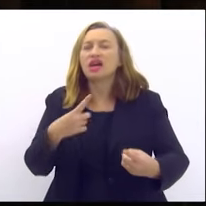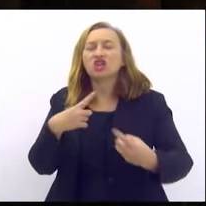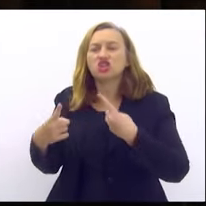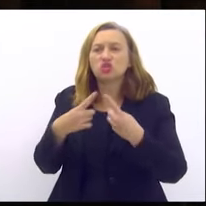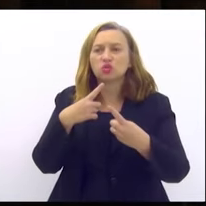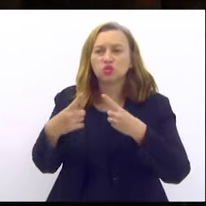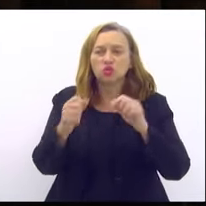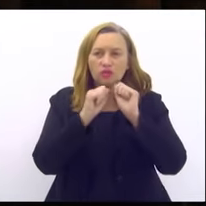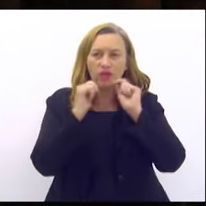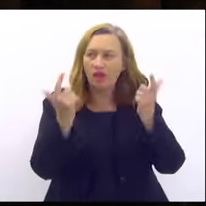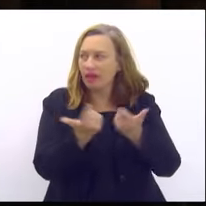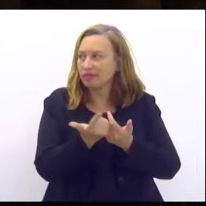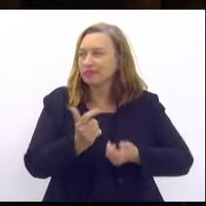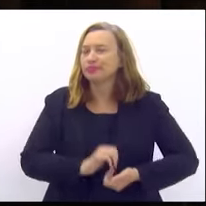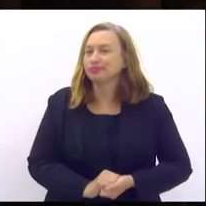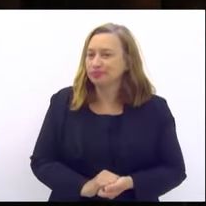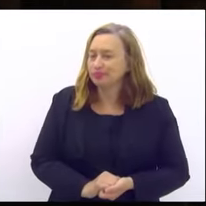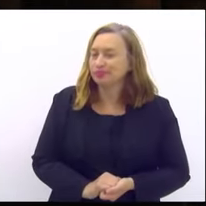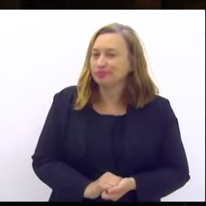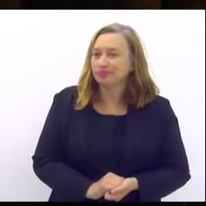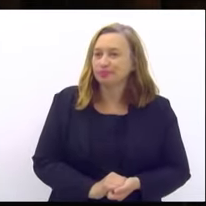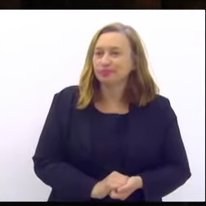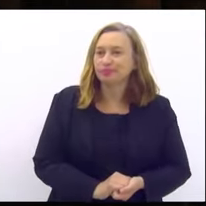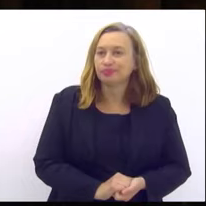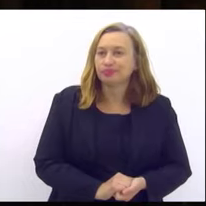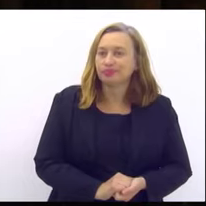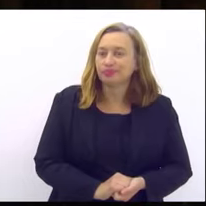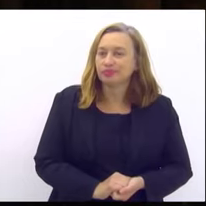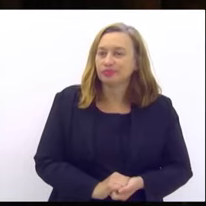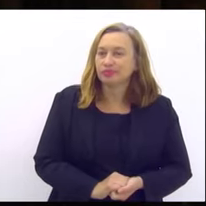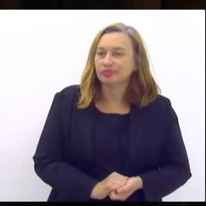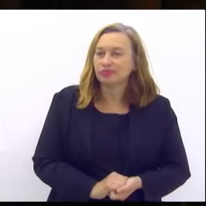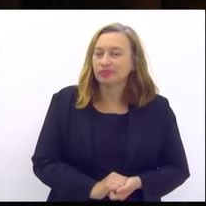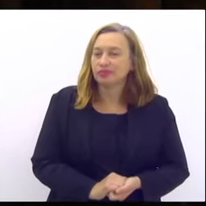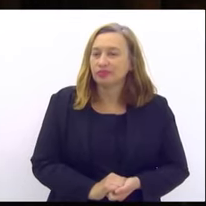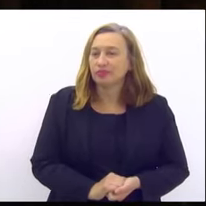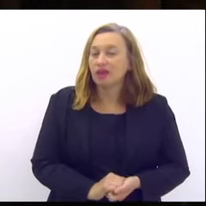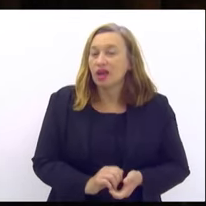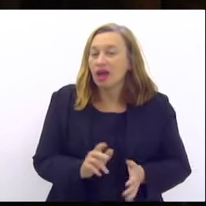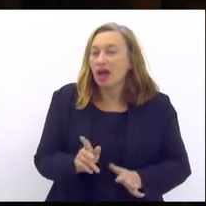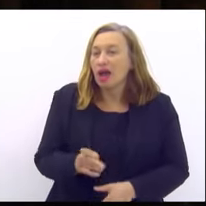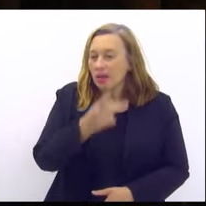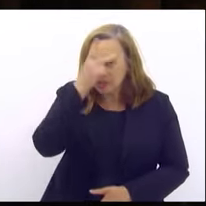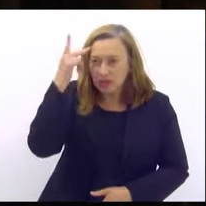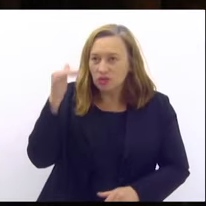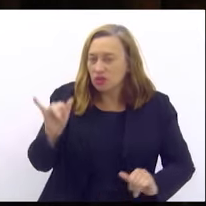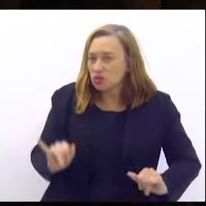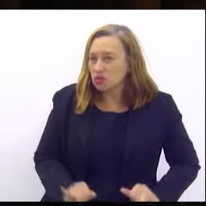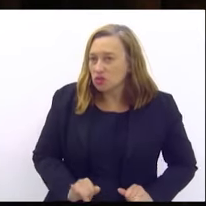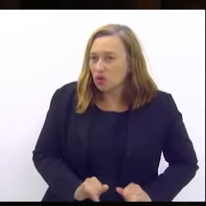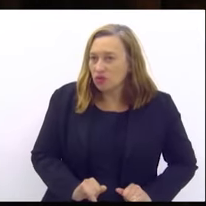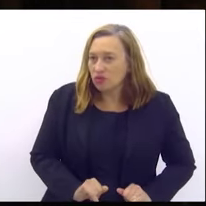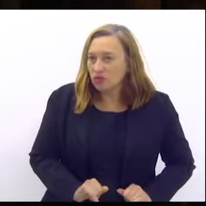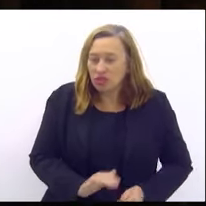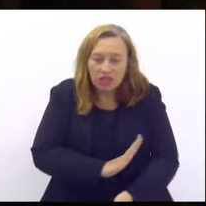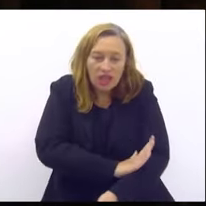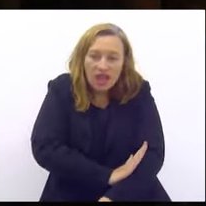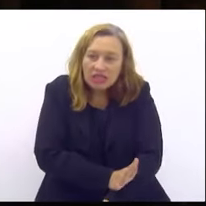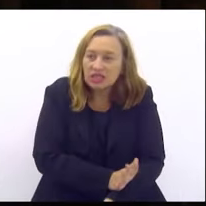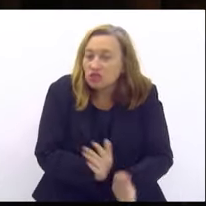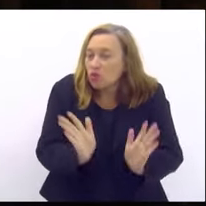Assembleia Legislativa que Óbvio a a vítima de racismo hoje sou eu mas quantas